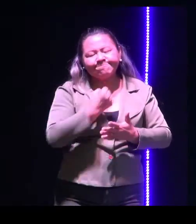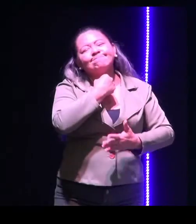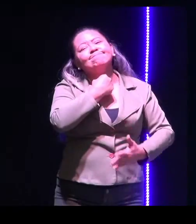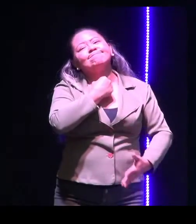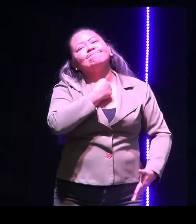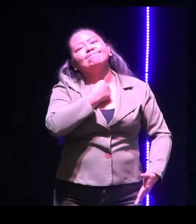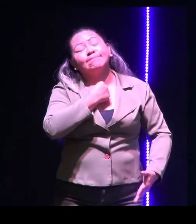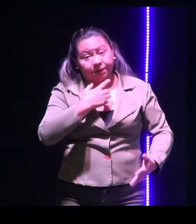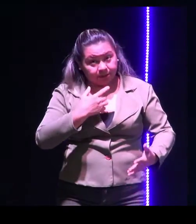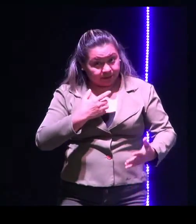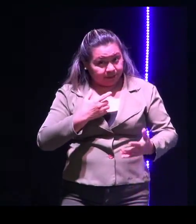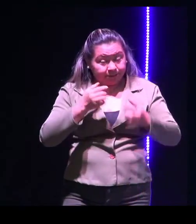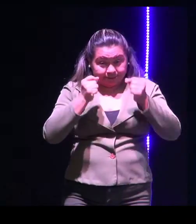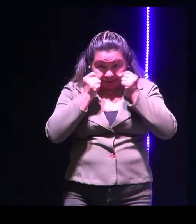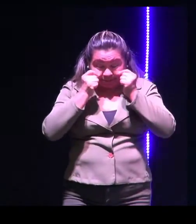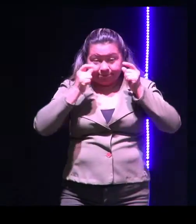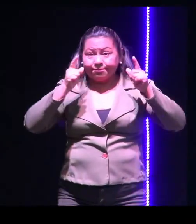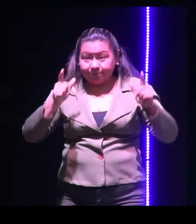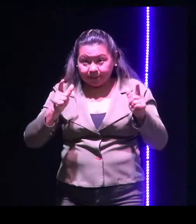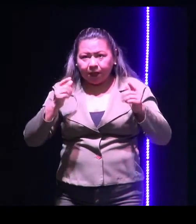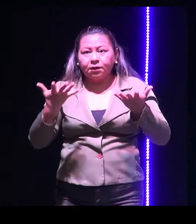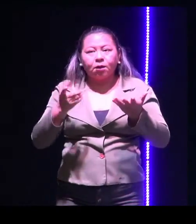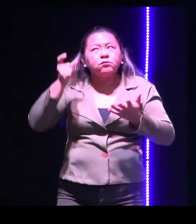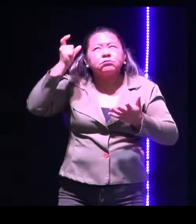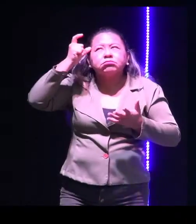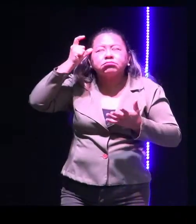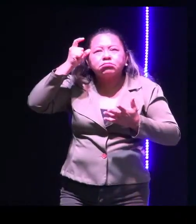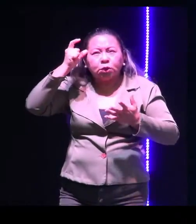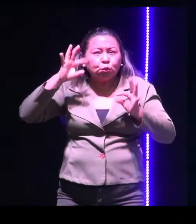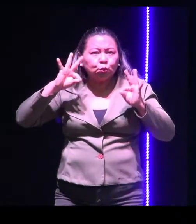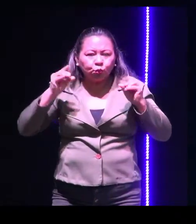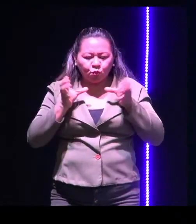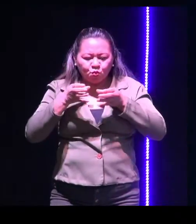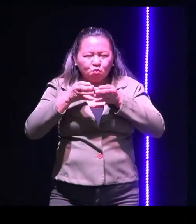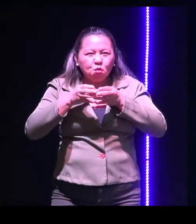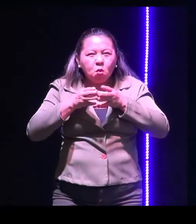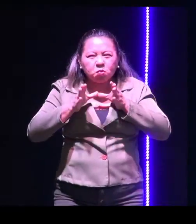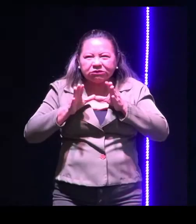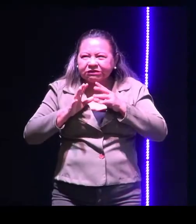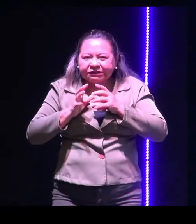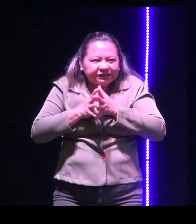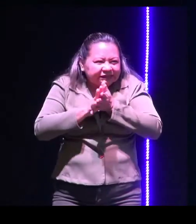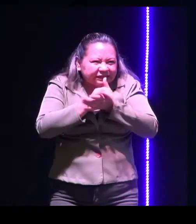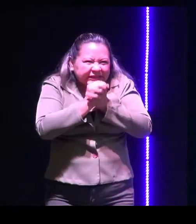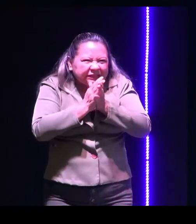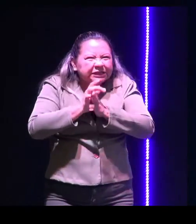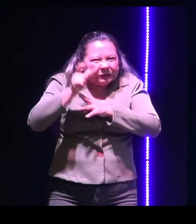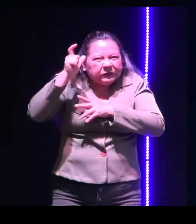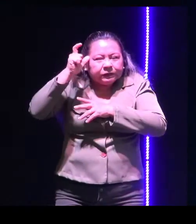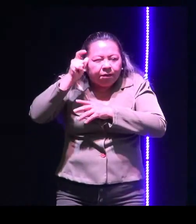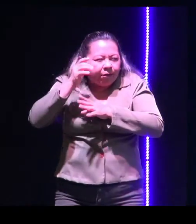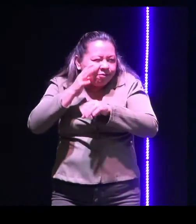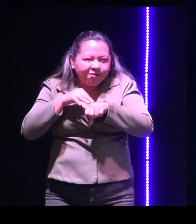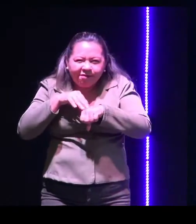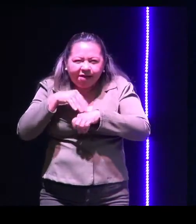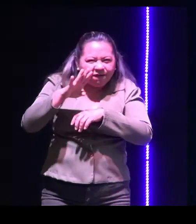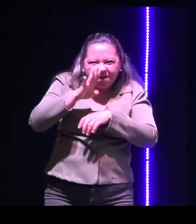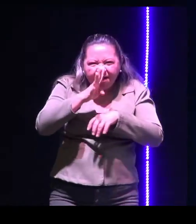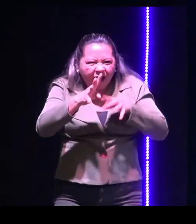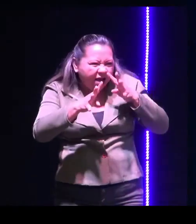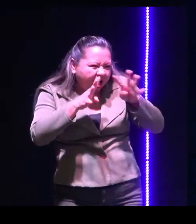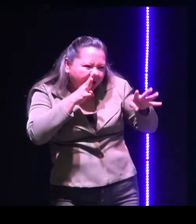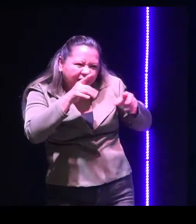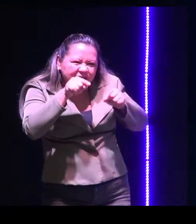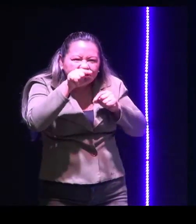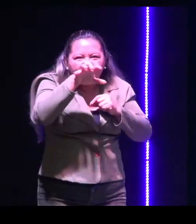pegar. Uma vez que o pecado é consumado, Satanás e seus demônios trabalham para gerar condenação aos filhos de